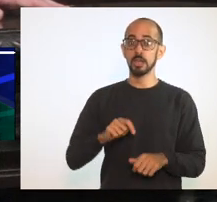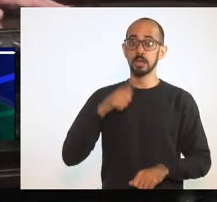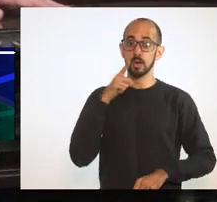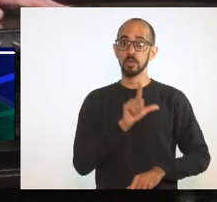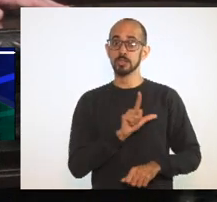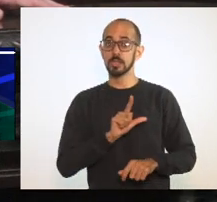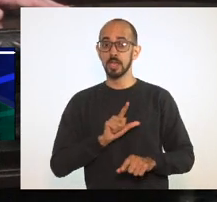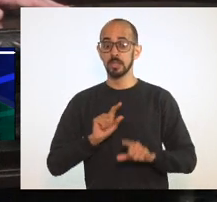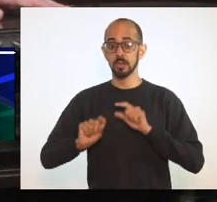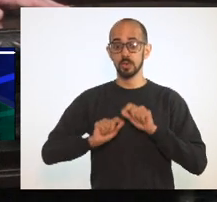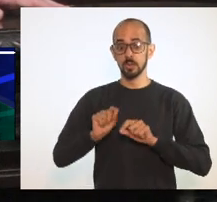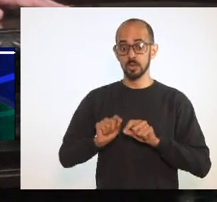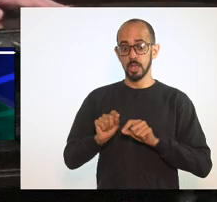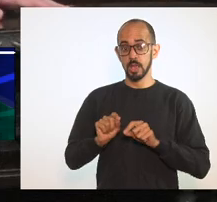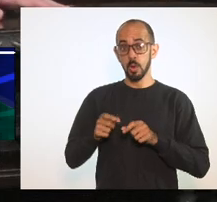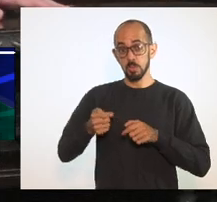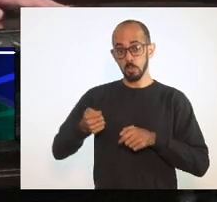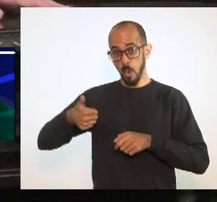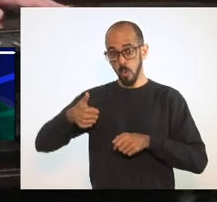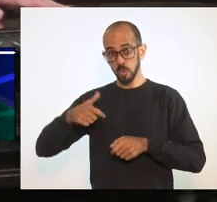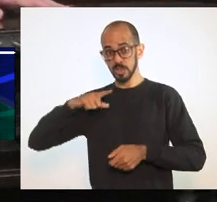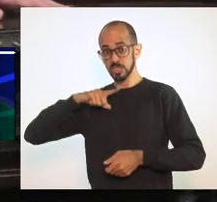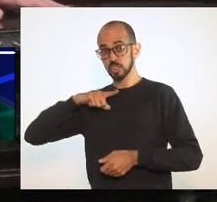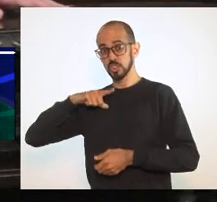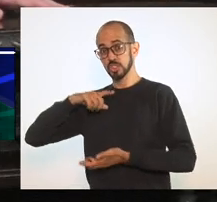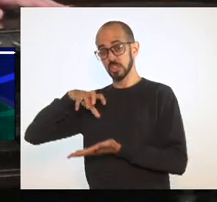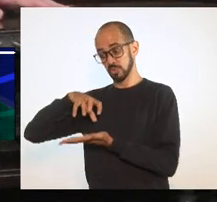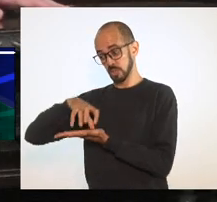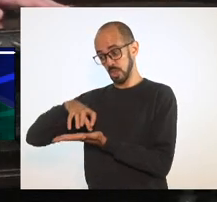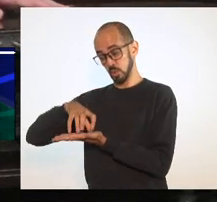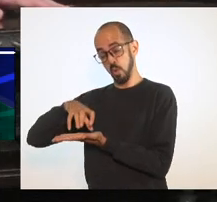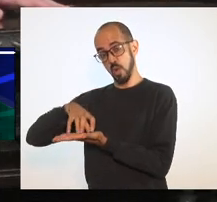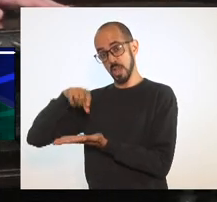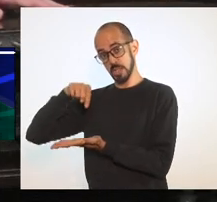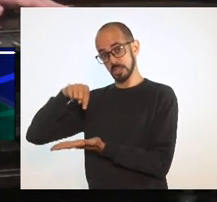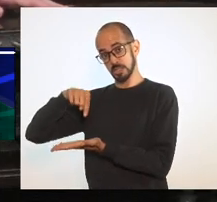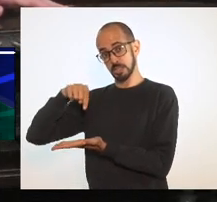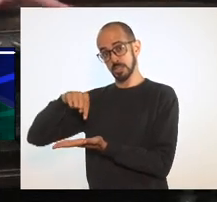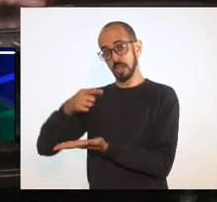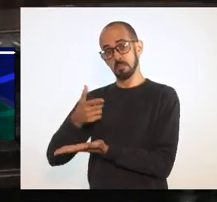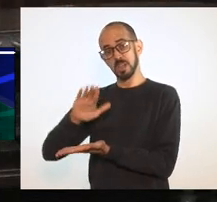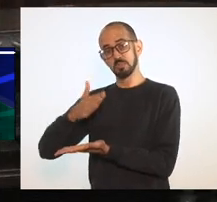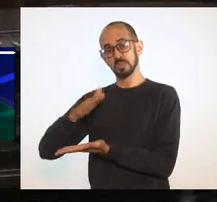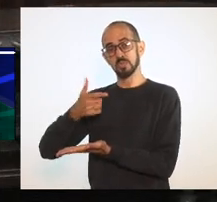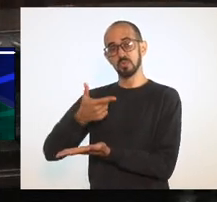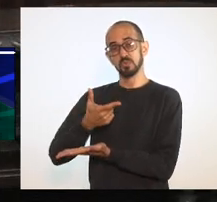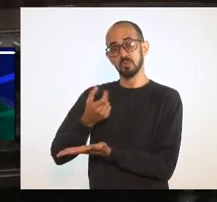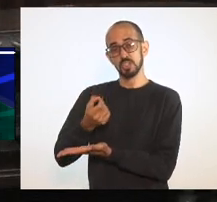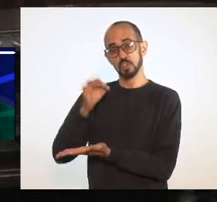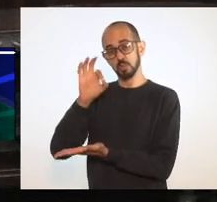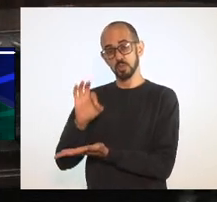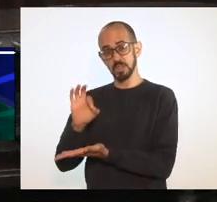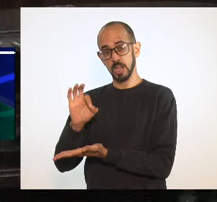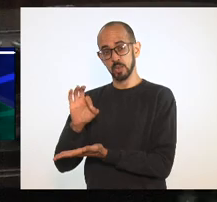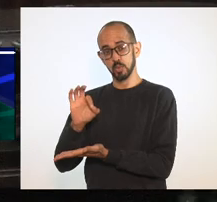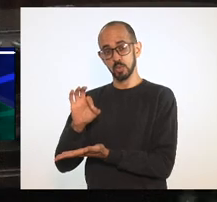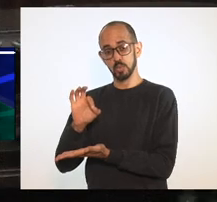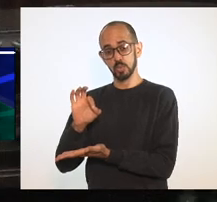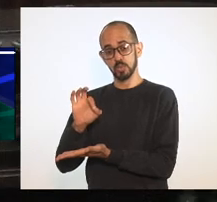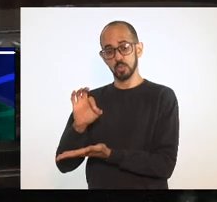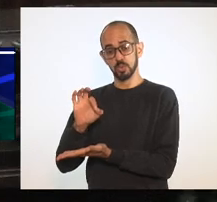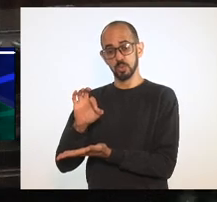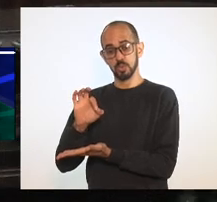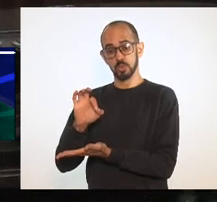desse setor, que é menos de 20%, o Estado do Rio de Janeiro, deputado Átila, tem menos de 20% do apoio dessa